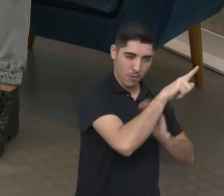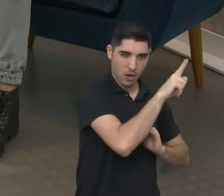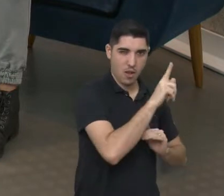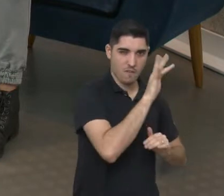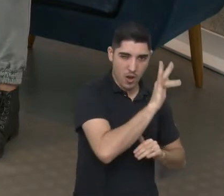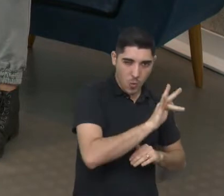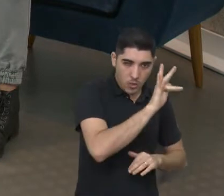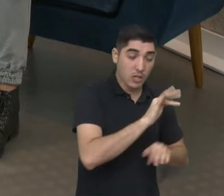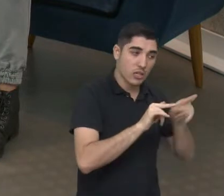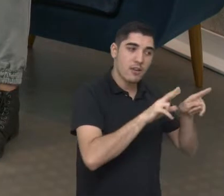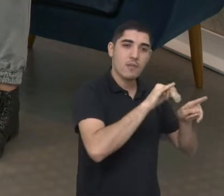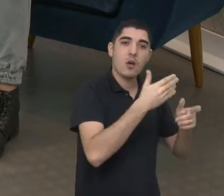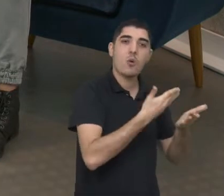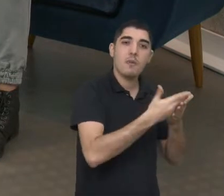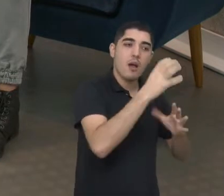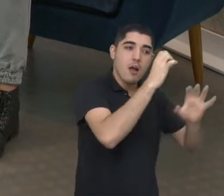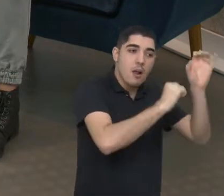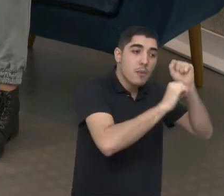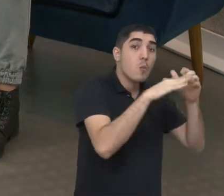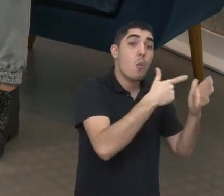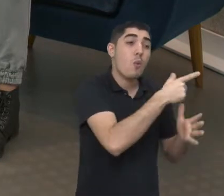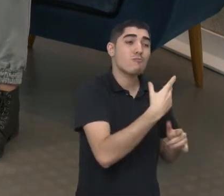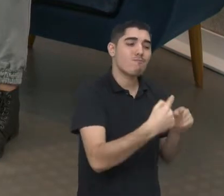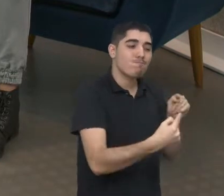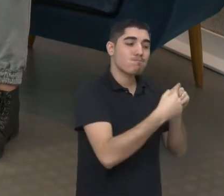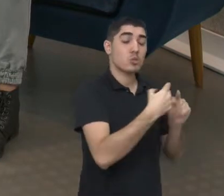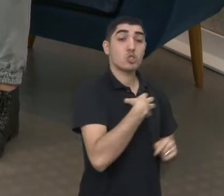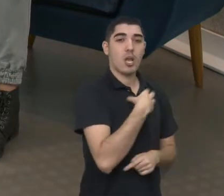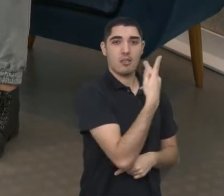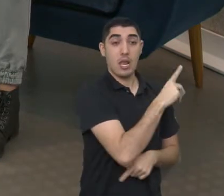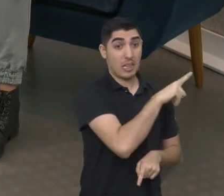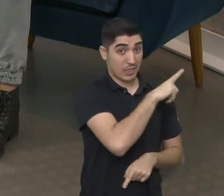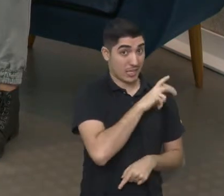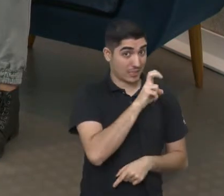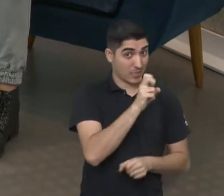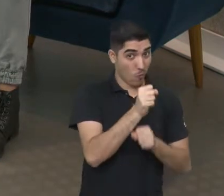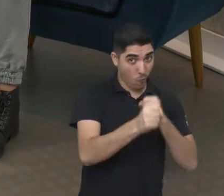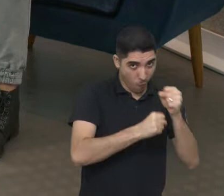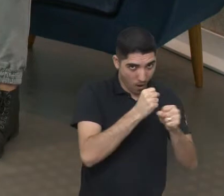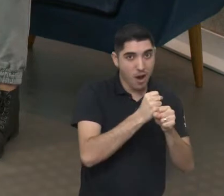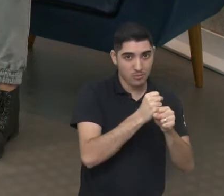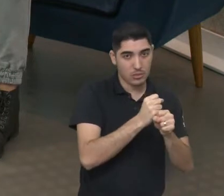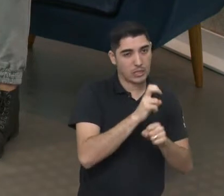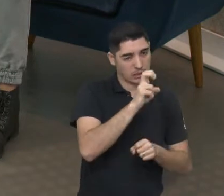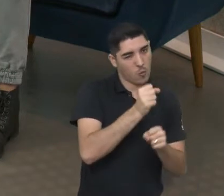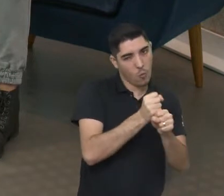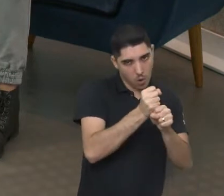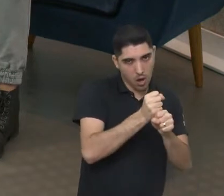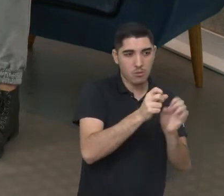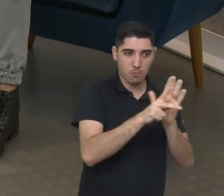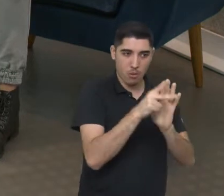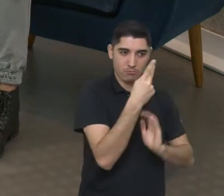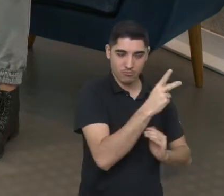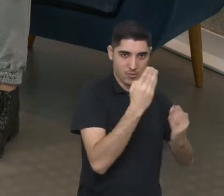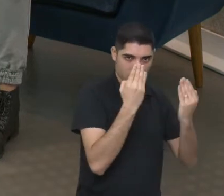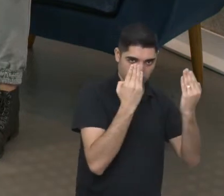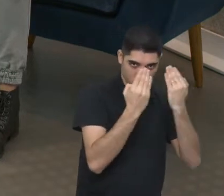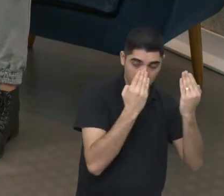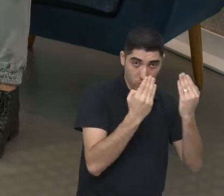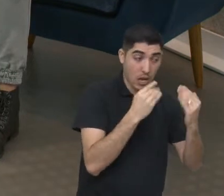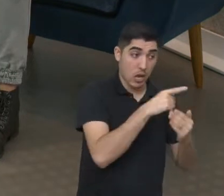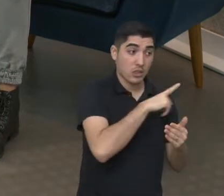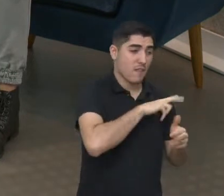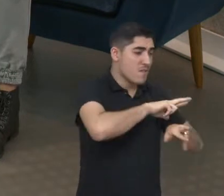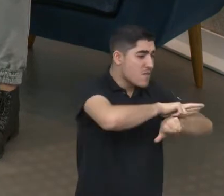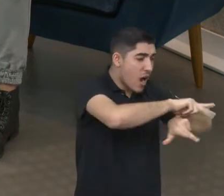ao aluno meios para que ele se encontre. Então, ele vai ter 5 anos, que o curso de psicologia ele tem a duração de 5 anos, para